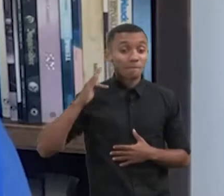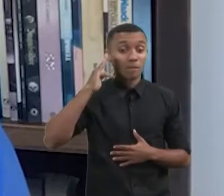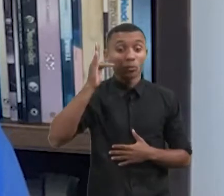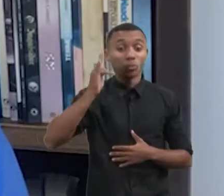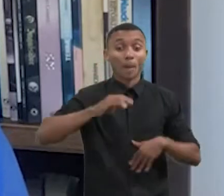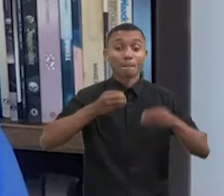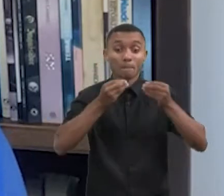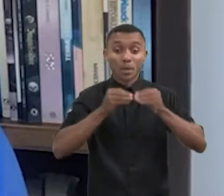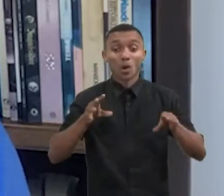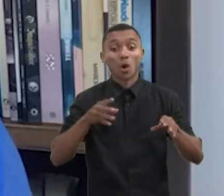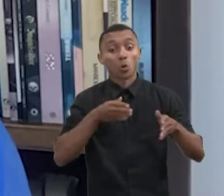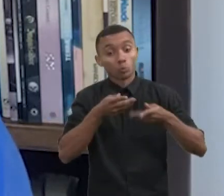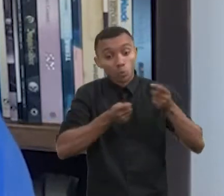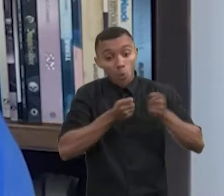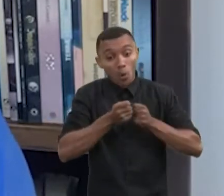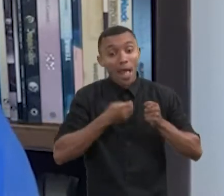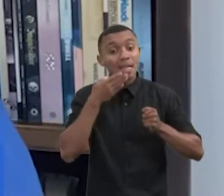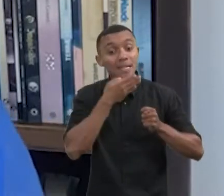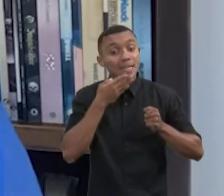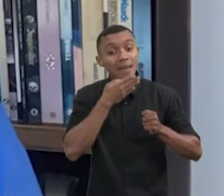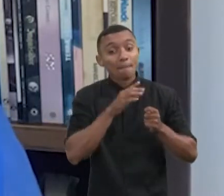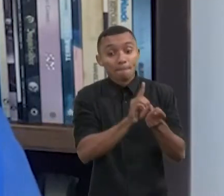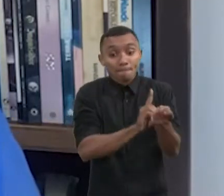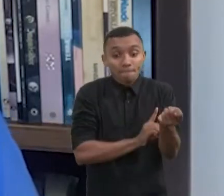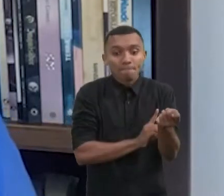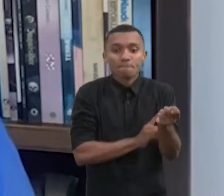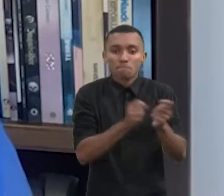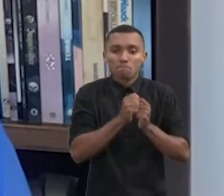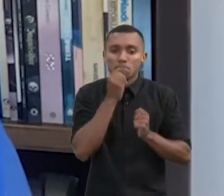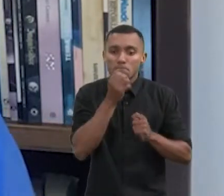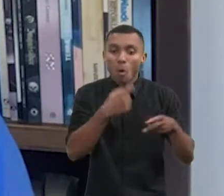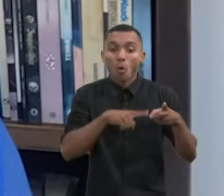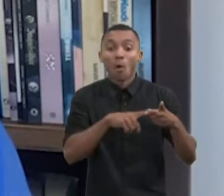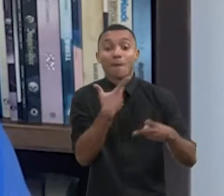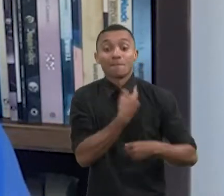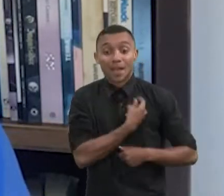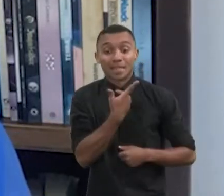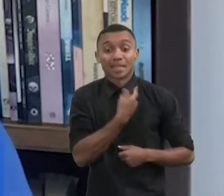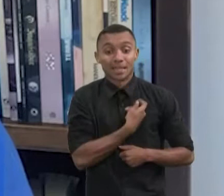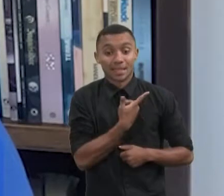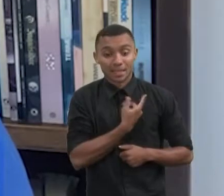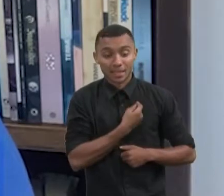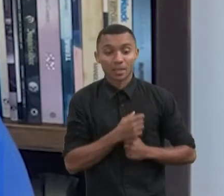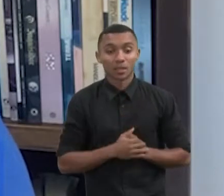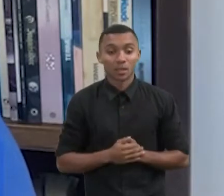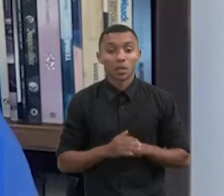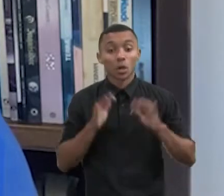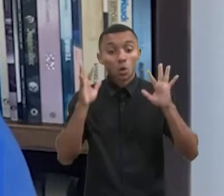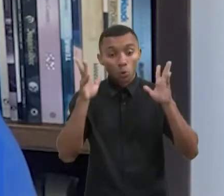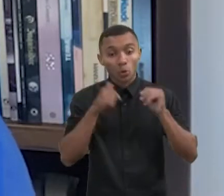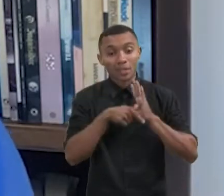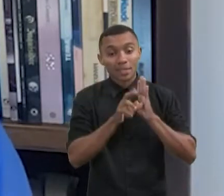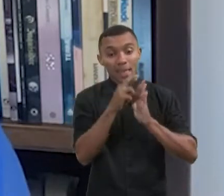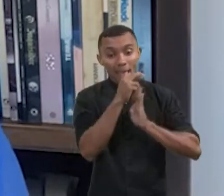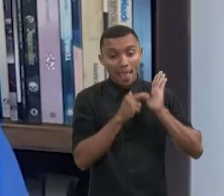manter a diabetes controlada e manter o controle das vacinas, fazendo todas aquelas previstas, incluindo as